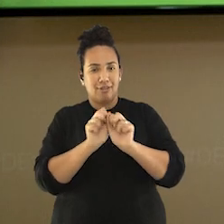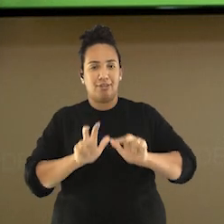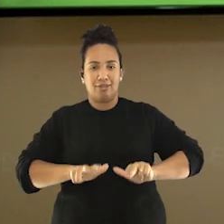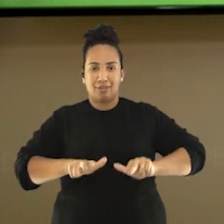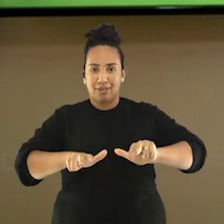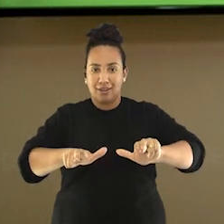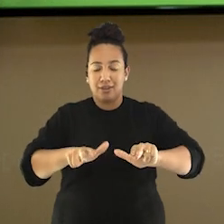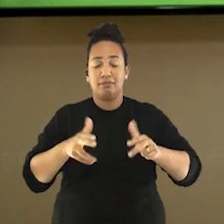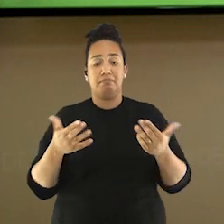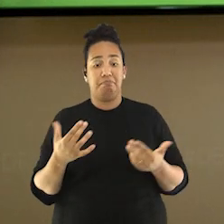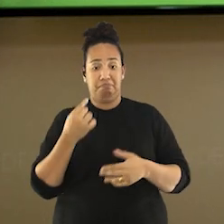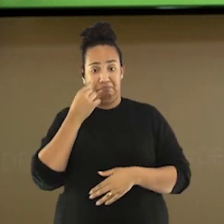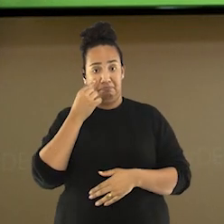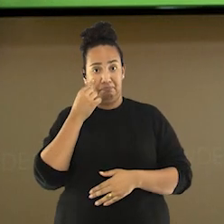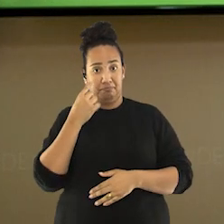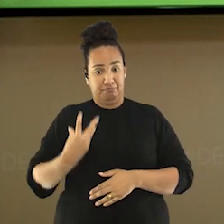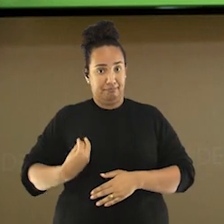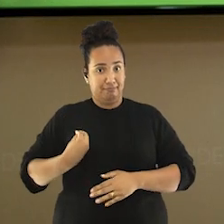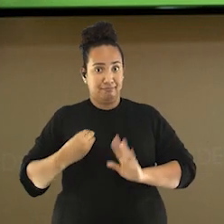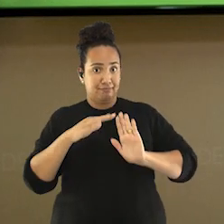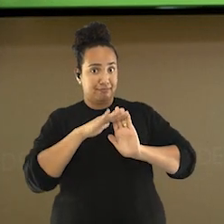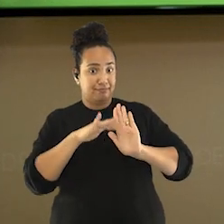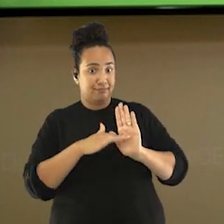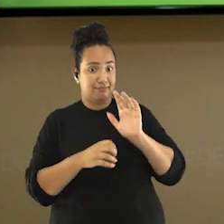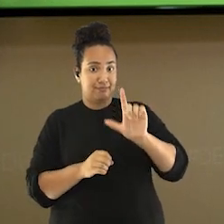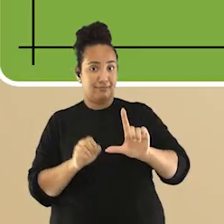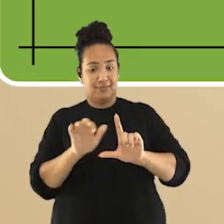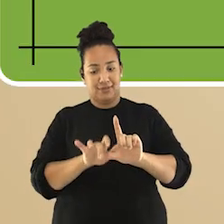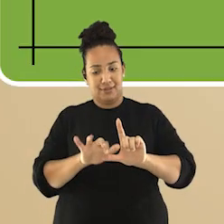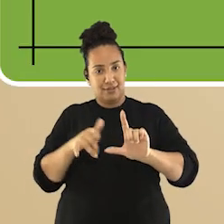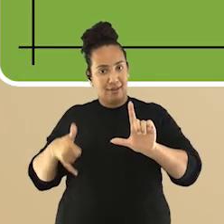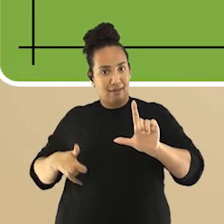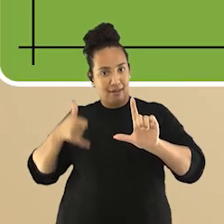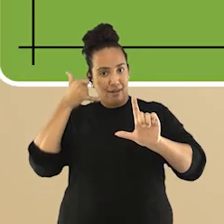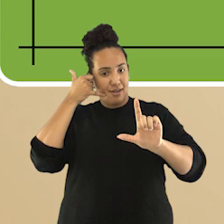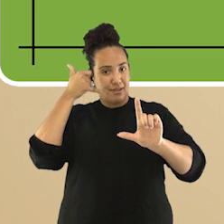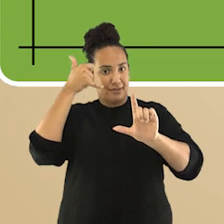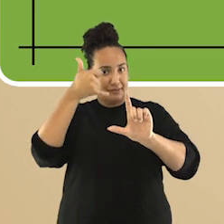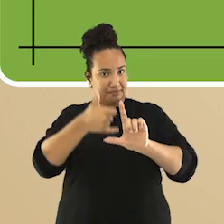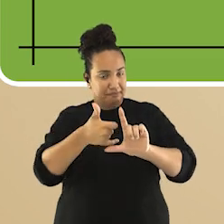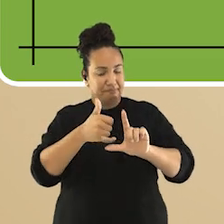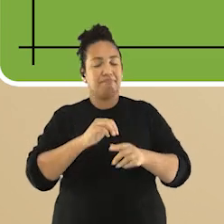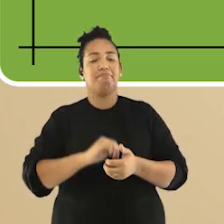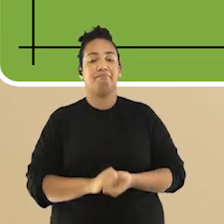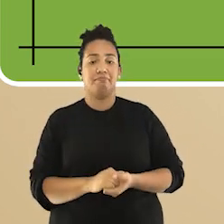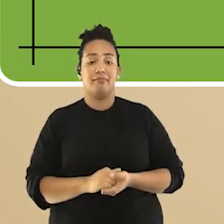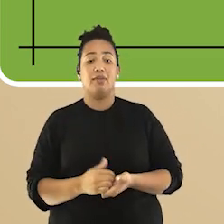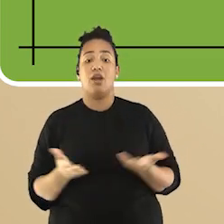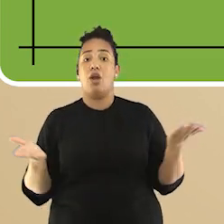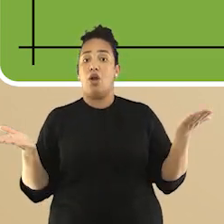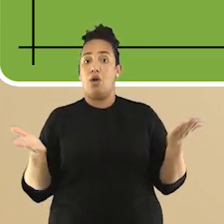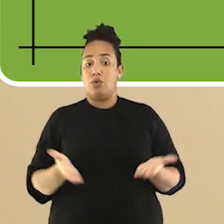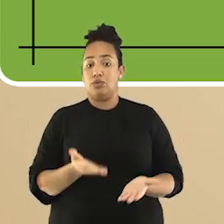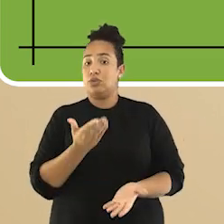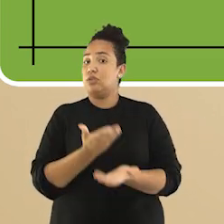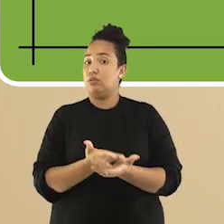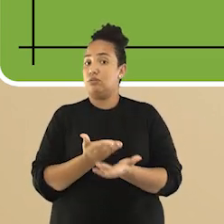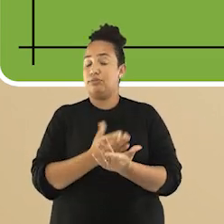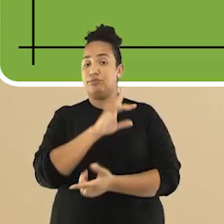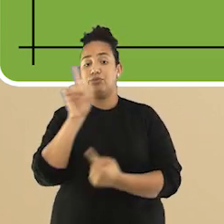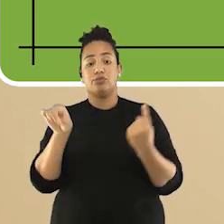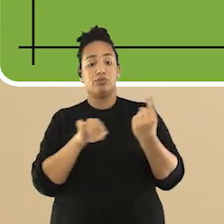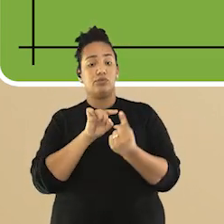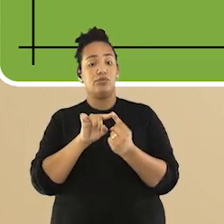para o QR Code que está aqui na tela e marquem presença com a gente. Sobre a aula de hoje, o nosso objetivo é reconhecer e